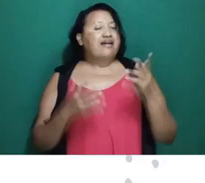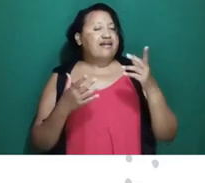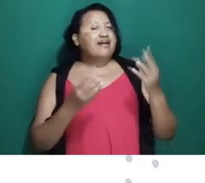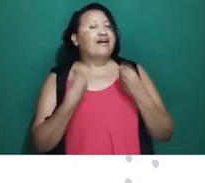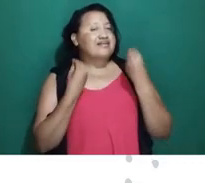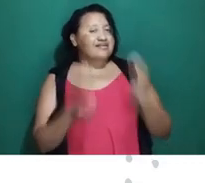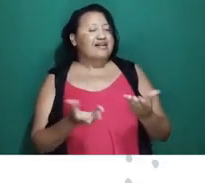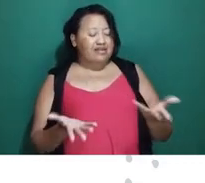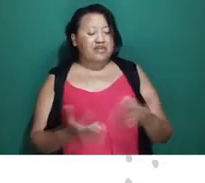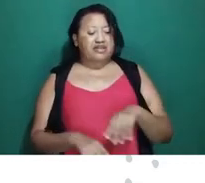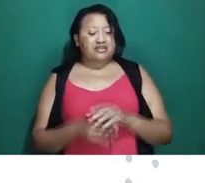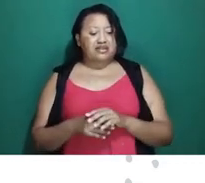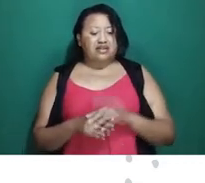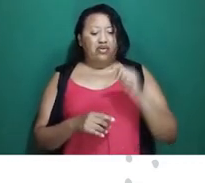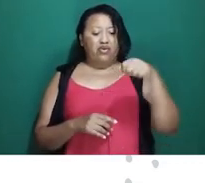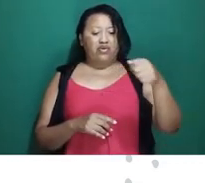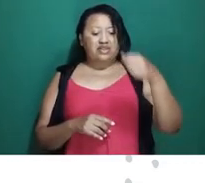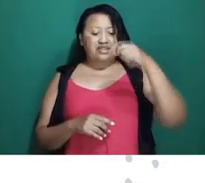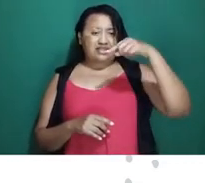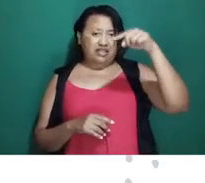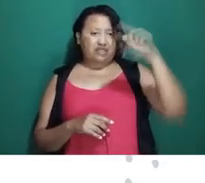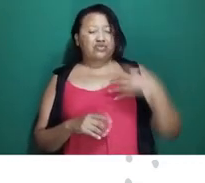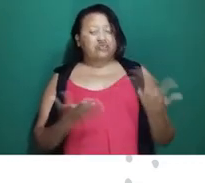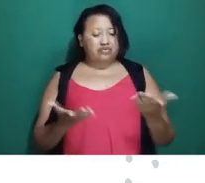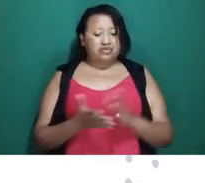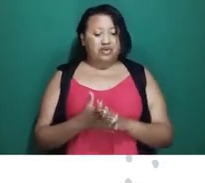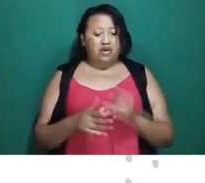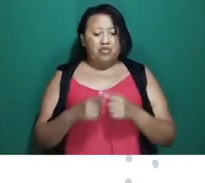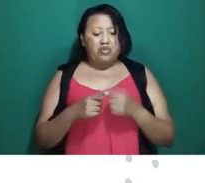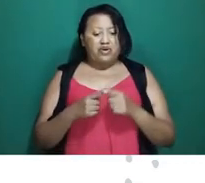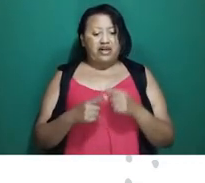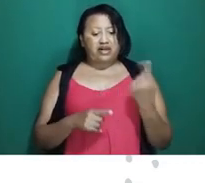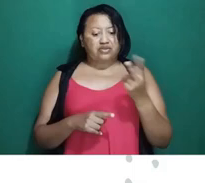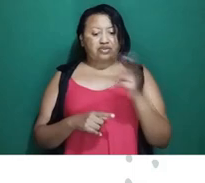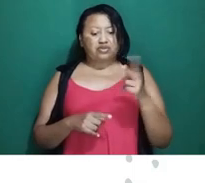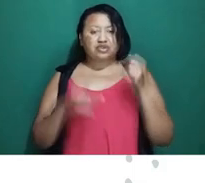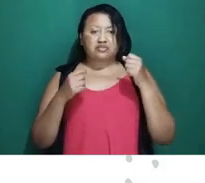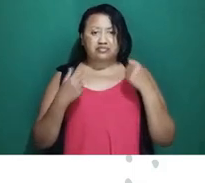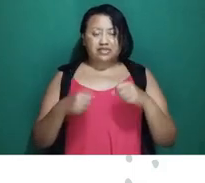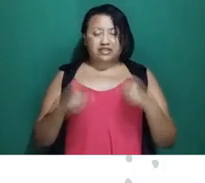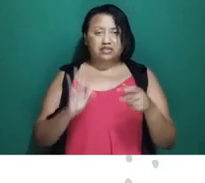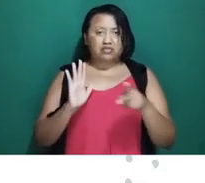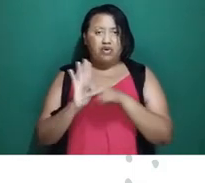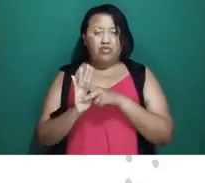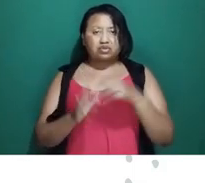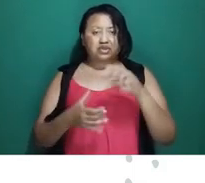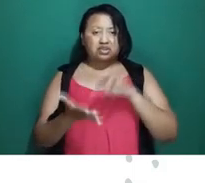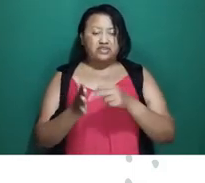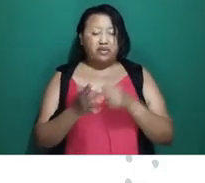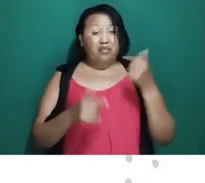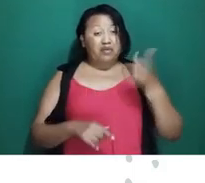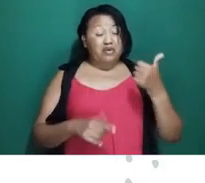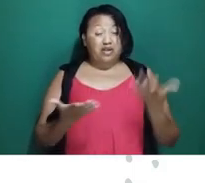né aqui né para responder essa questão a gente tem que ter dois dois conceitos em mente primeiro de acentuação gráfica